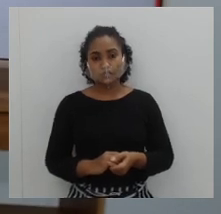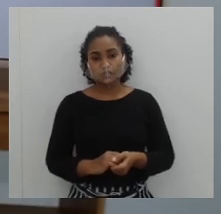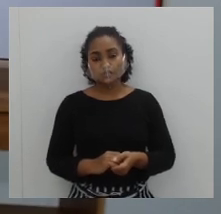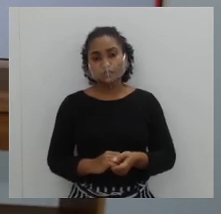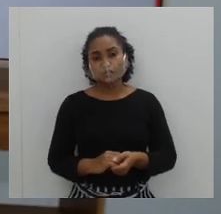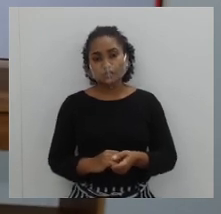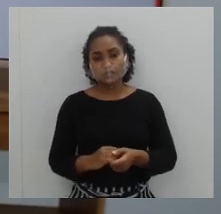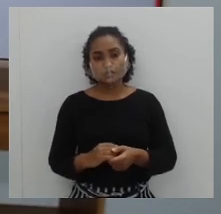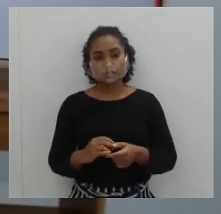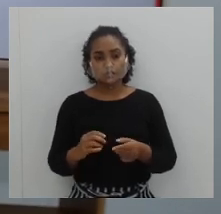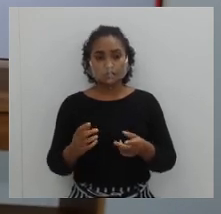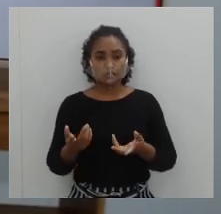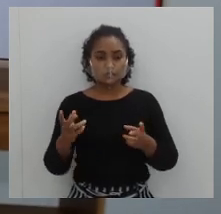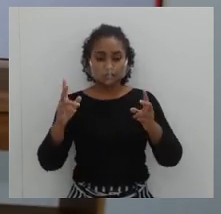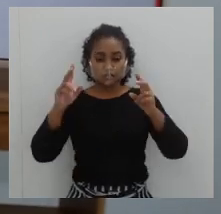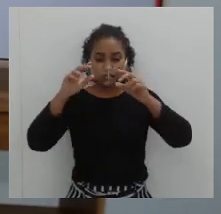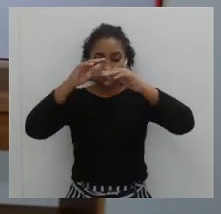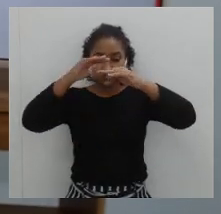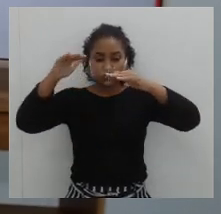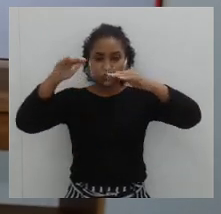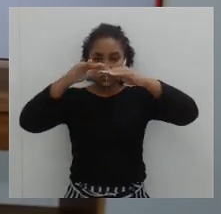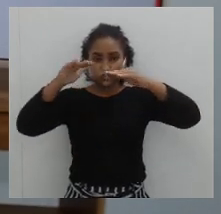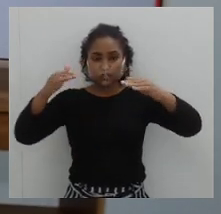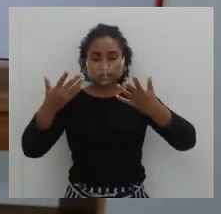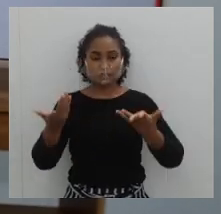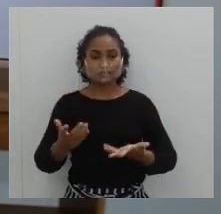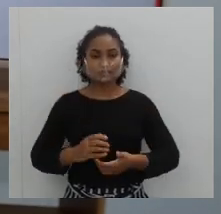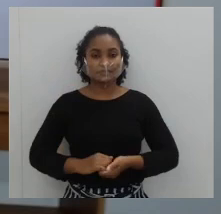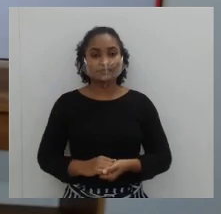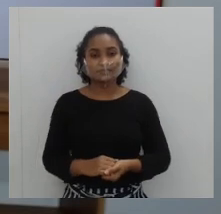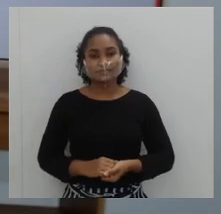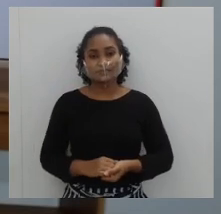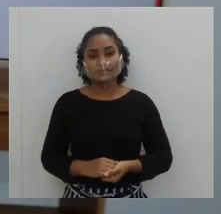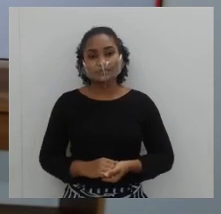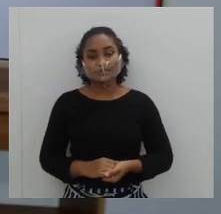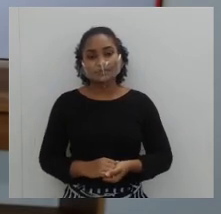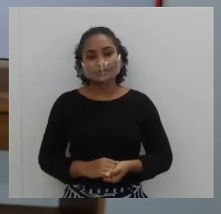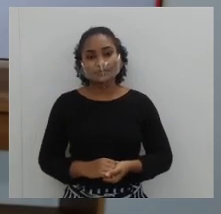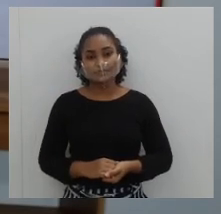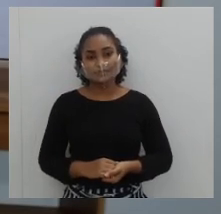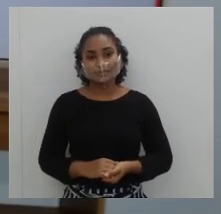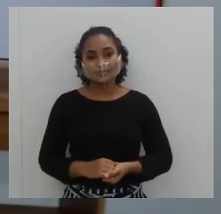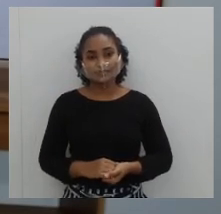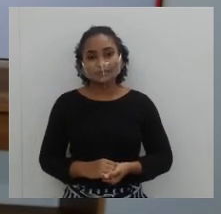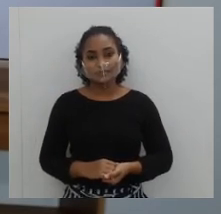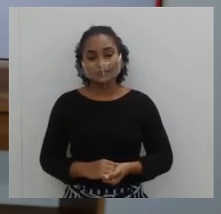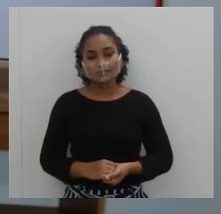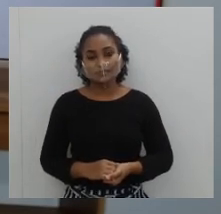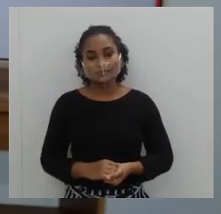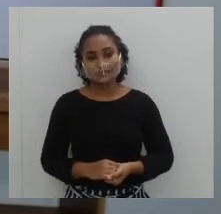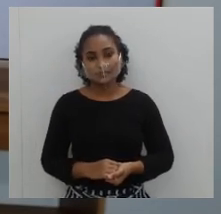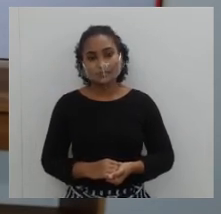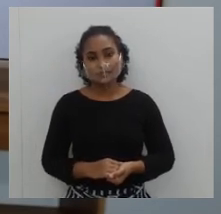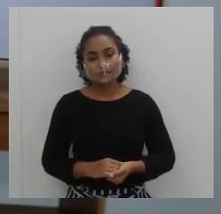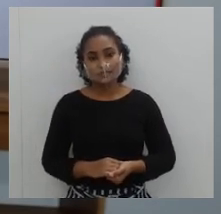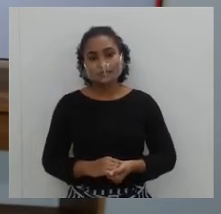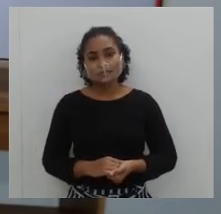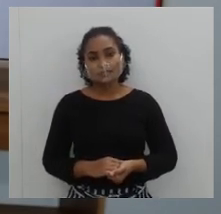a superior de cima. Então, nós temos 8 mais 4,